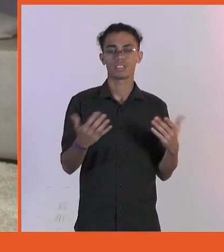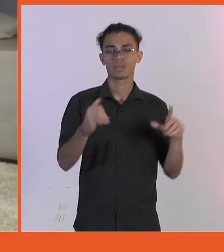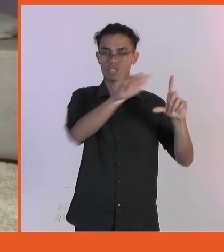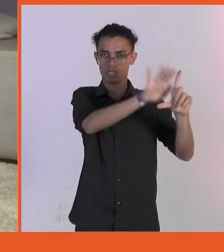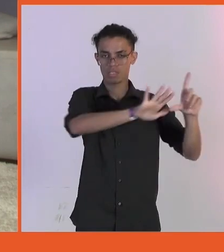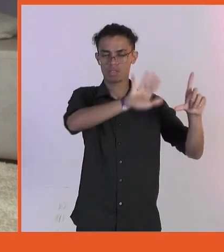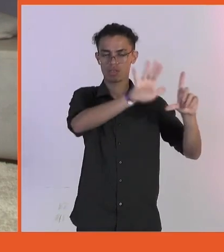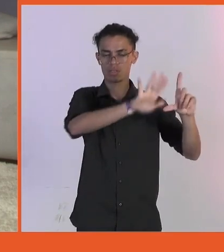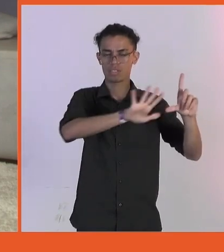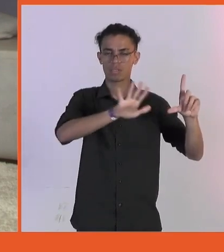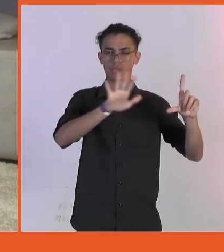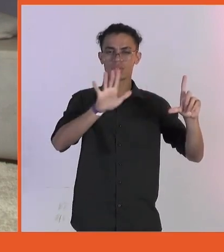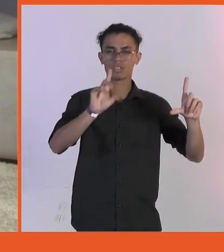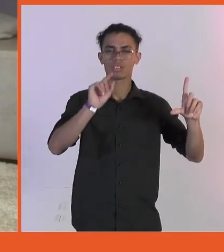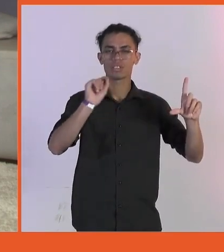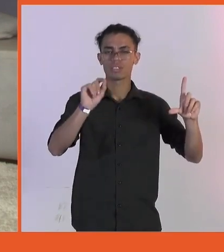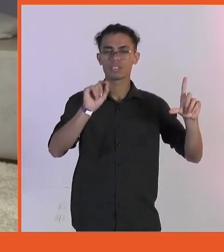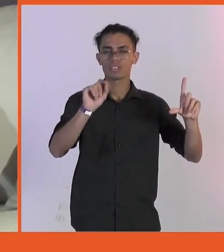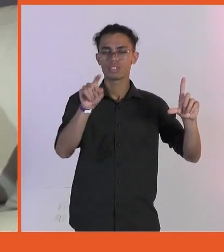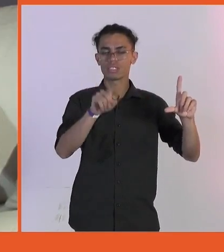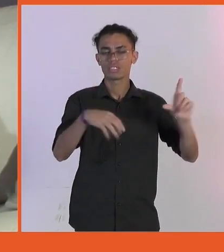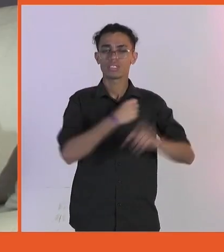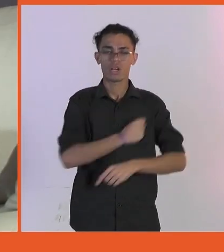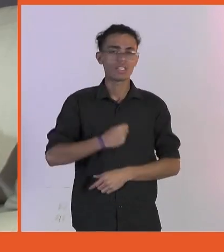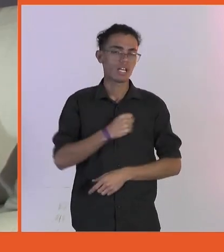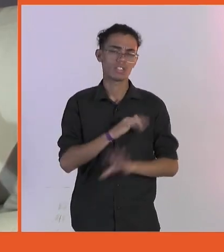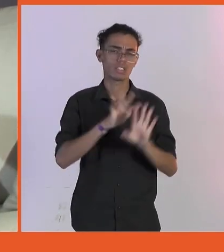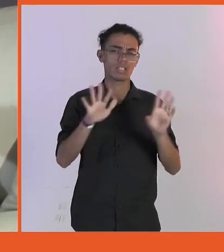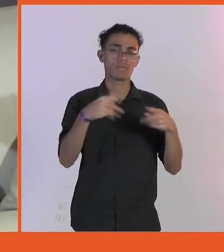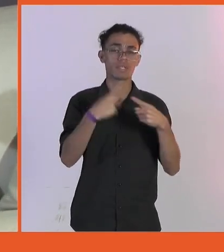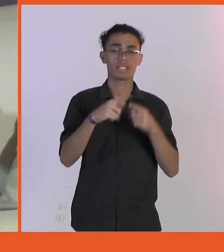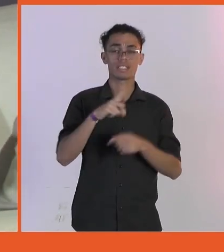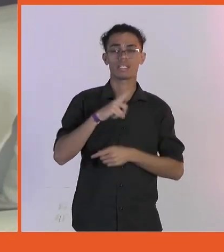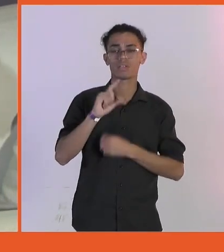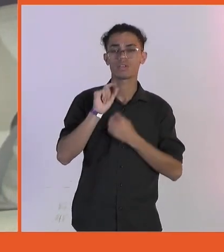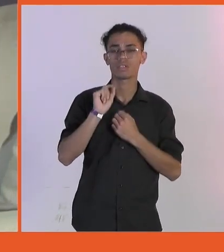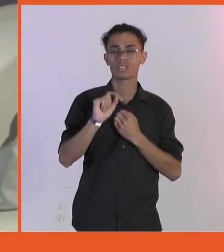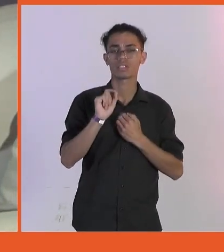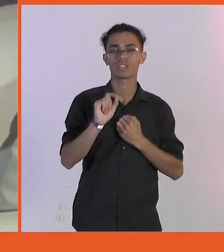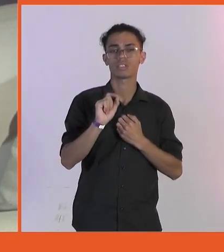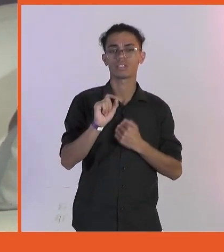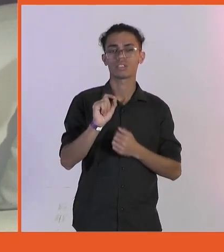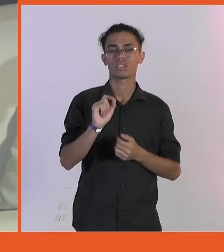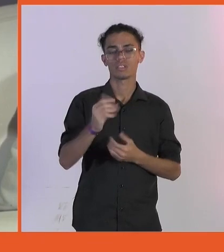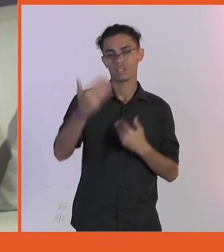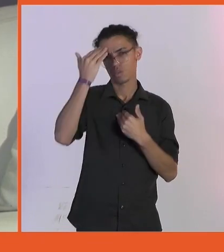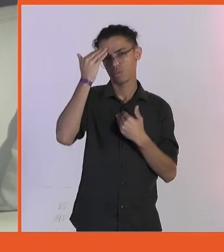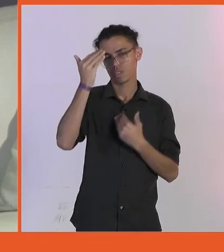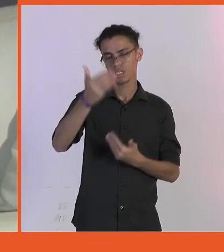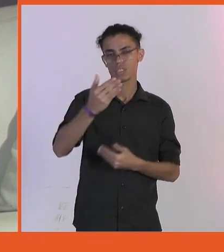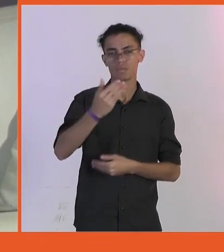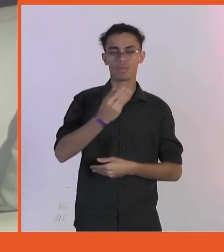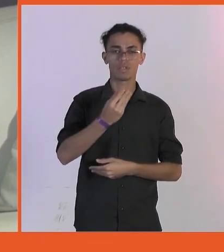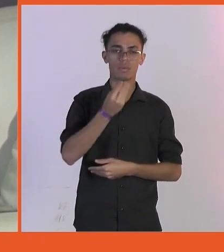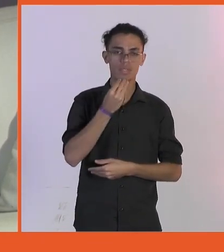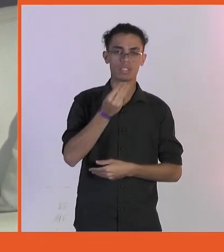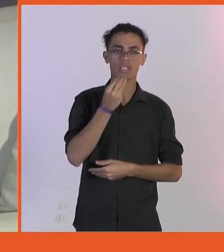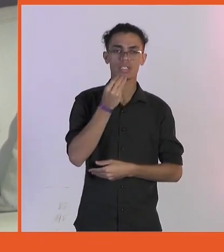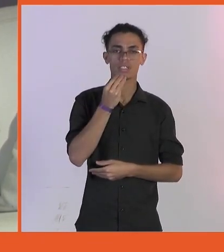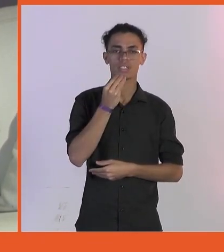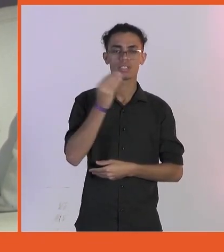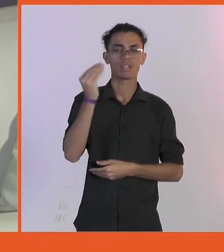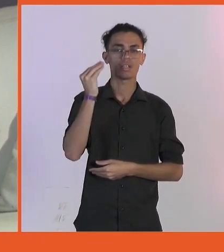tem vídeo lá, tá? Então, assim, nem dá pra sentir saudade. Porque tem sempre conteúdo. Mas muito obrigado pela audiência. E pra quem tá em casa, save the